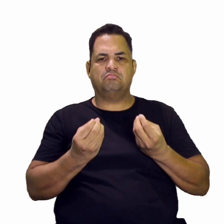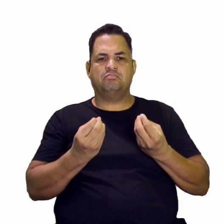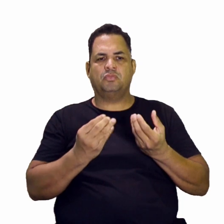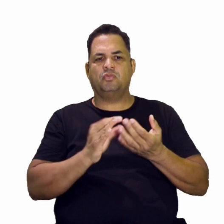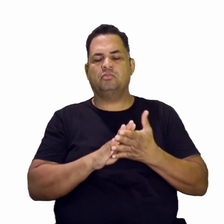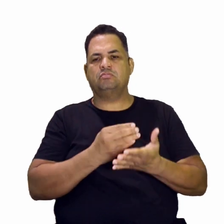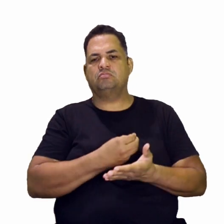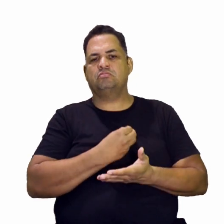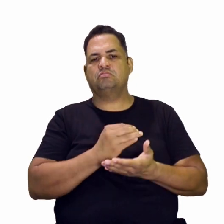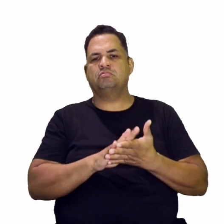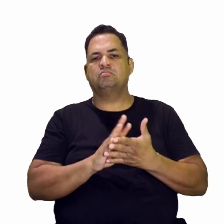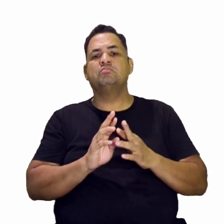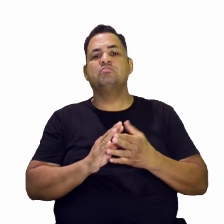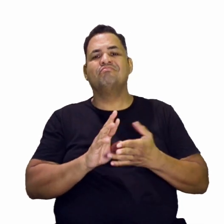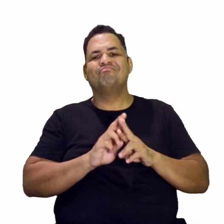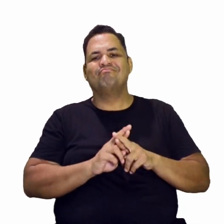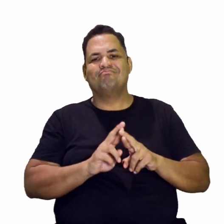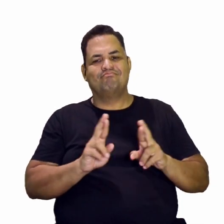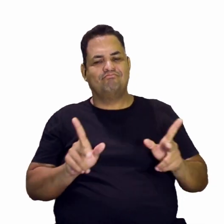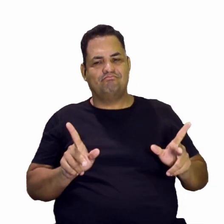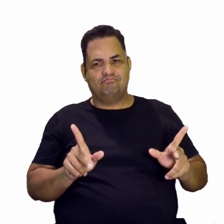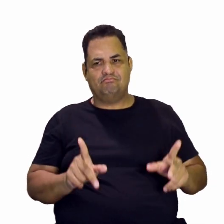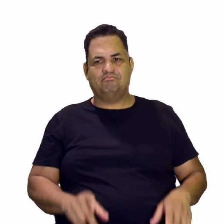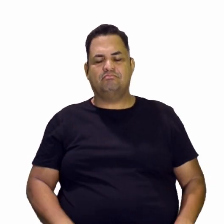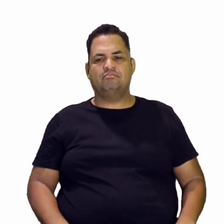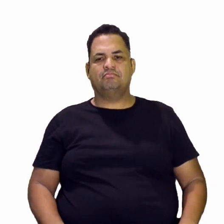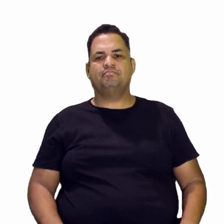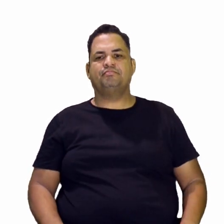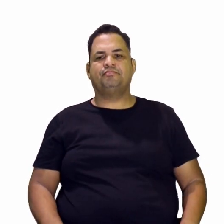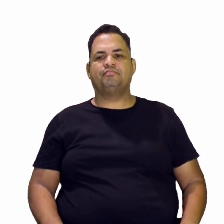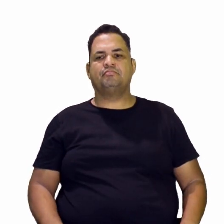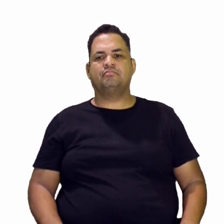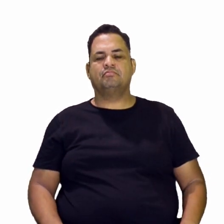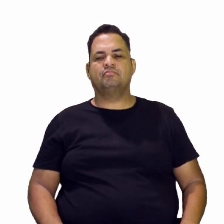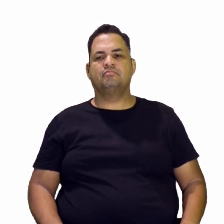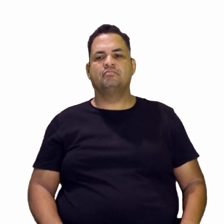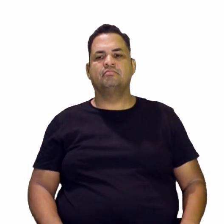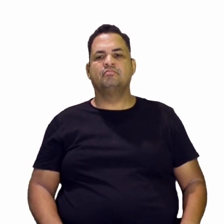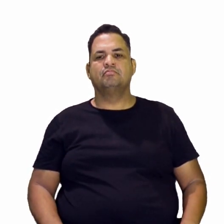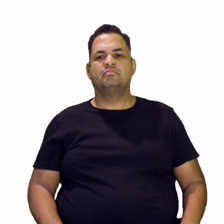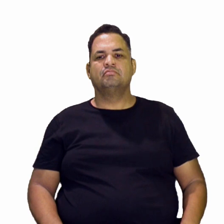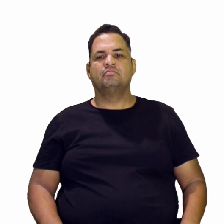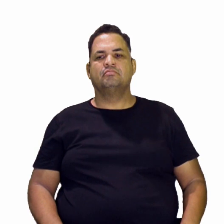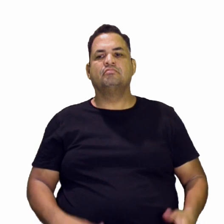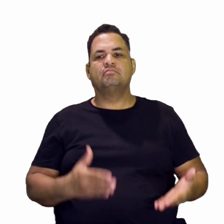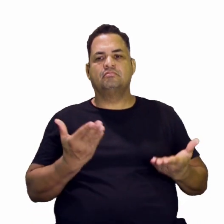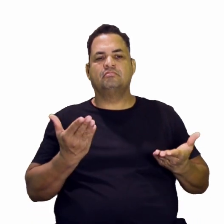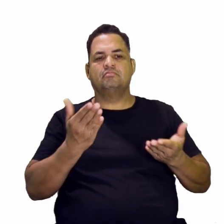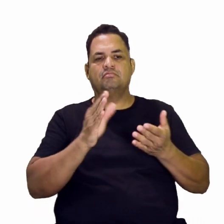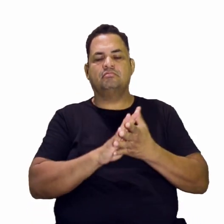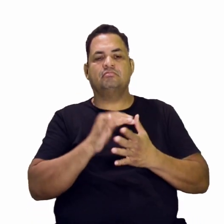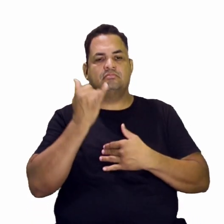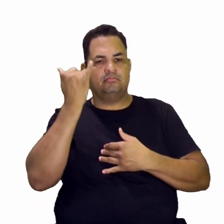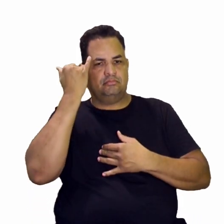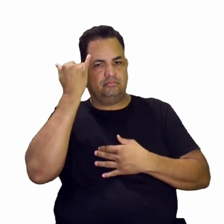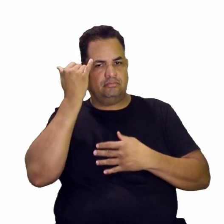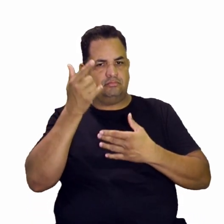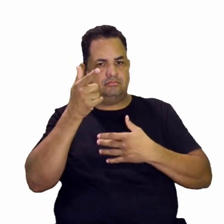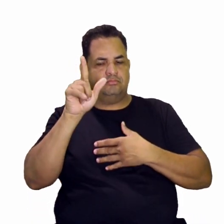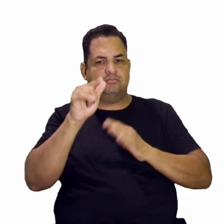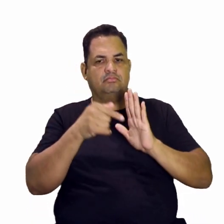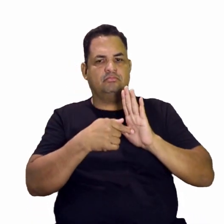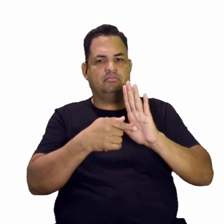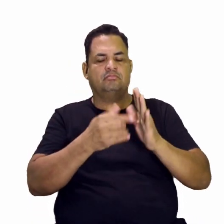entre estes seres vivos ela é bem distinta, com certeza. De acordo com esta informação e